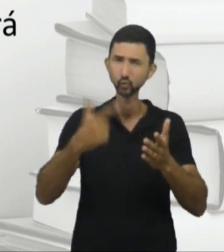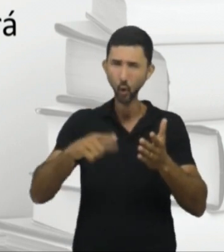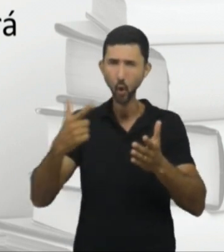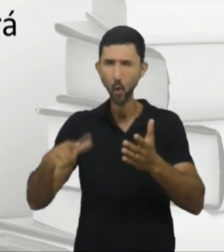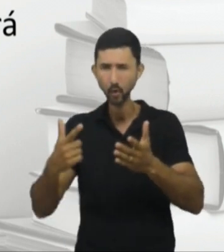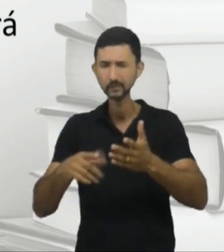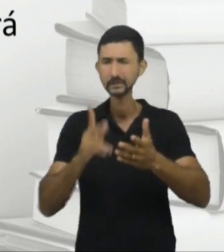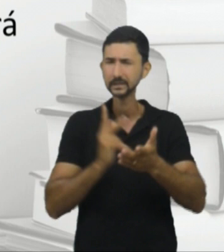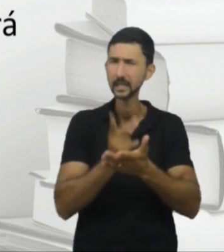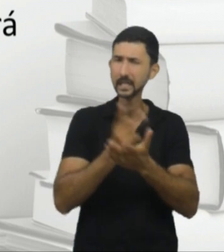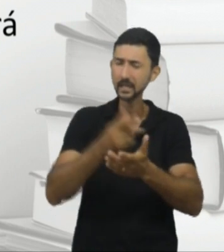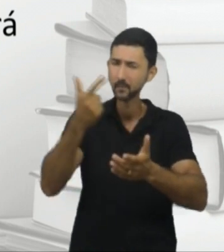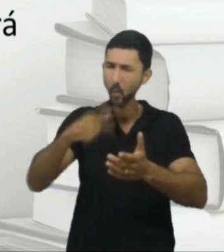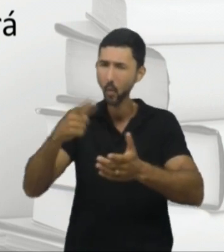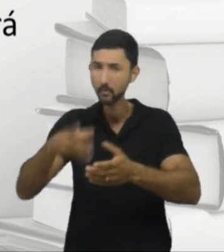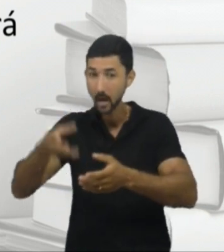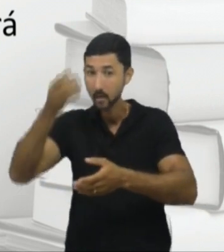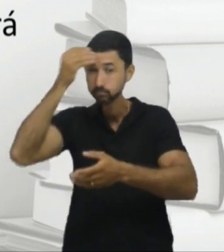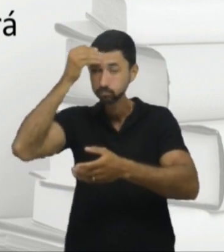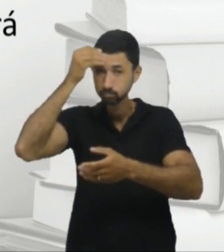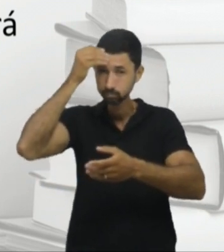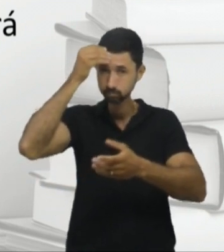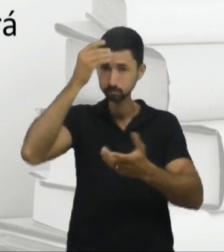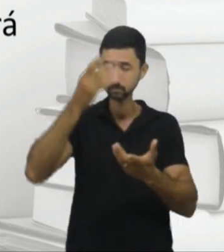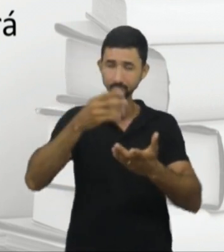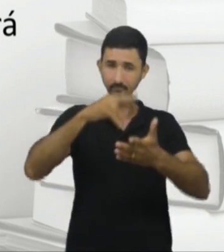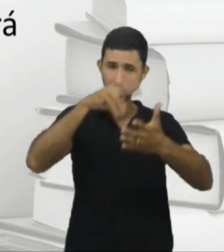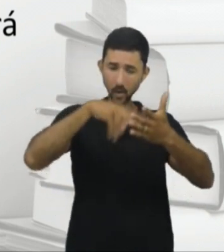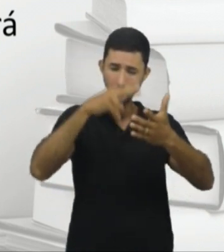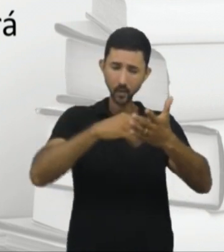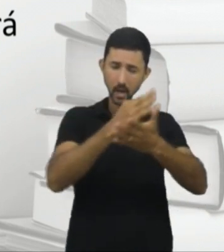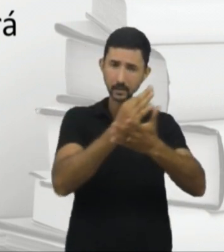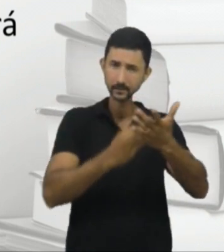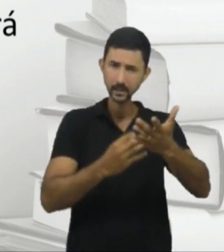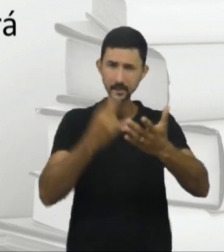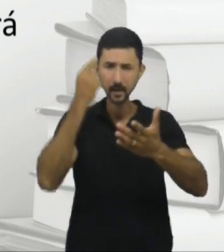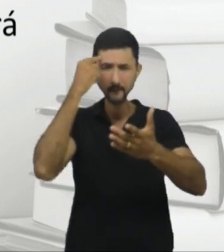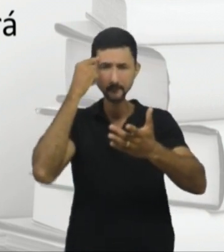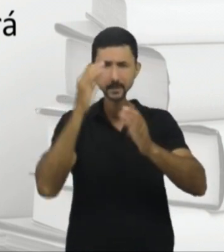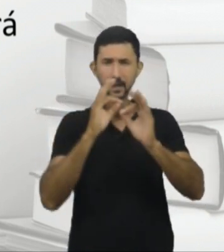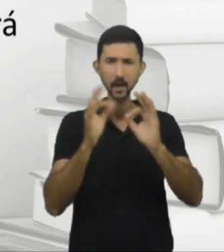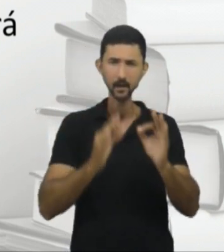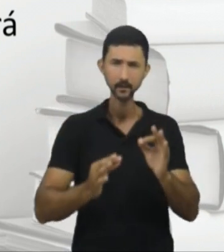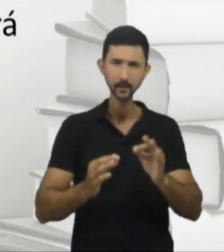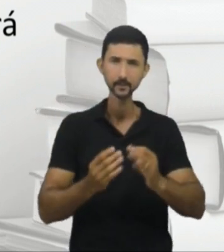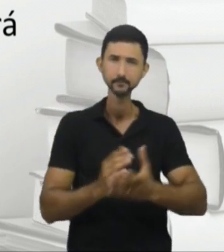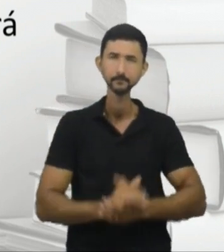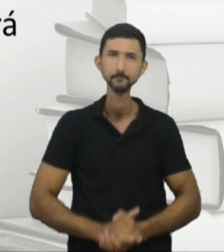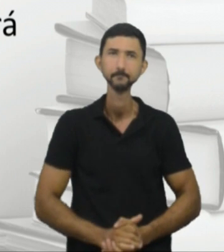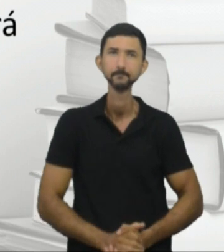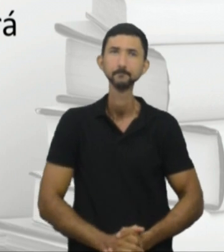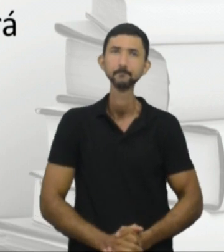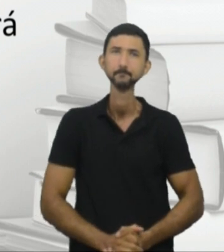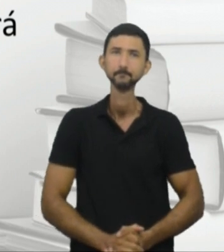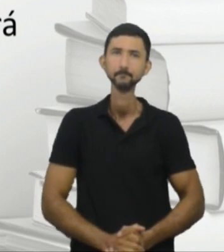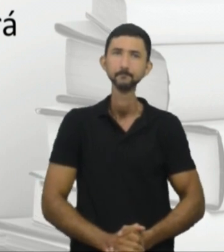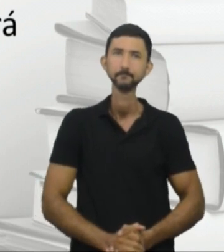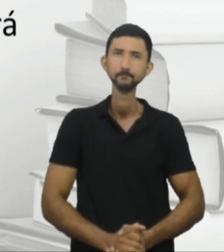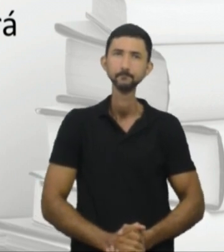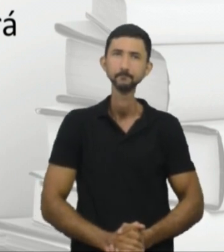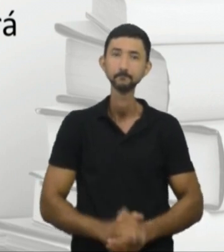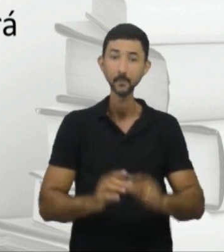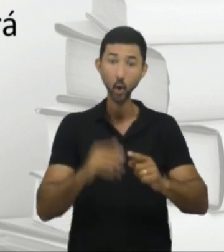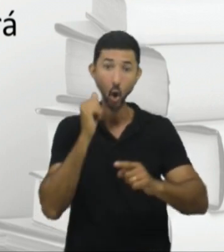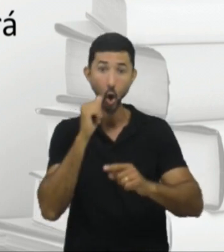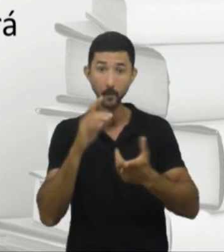tempo todo que é para você memorizar essa informação. Vou ler o texto com você e pensar a respeito dessas conjunções. Diz assim, ó: mas